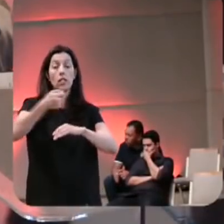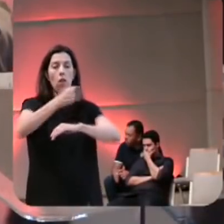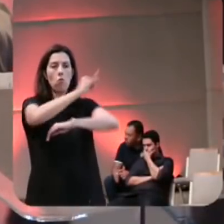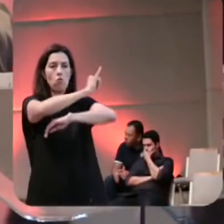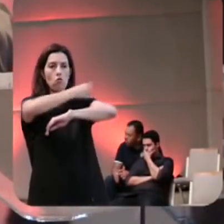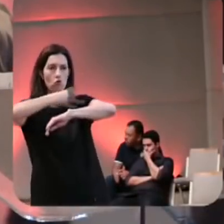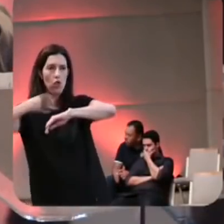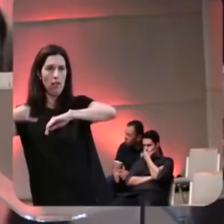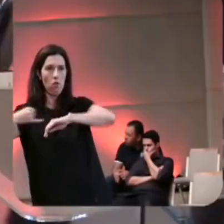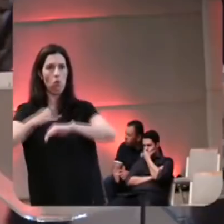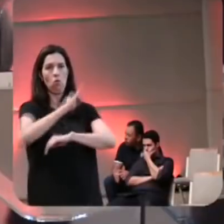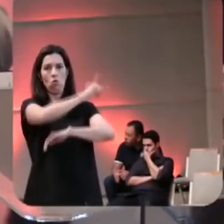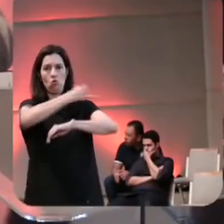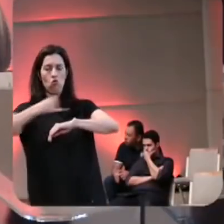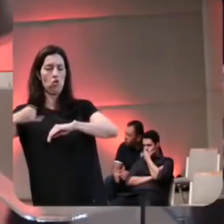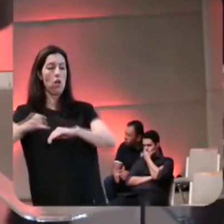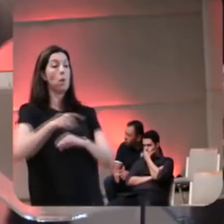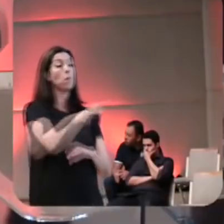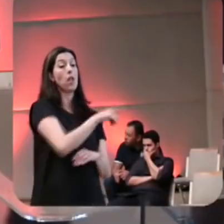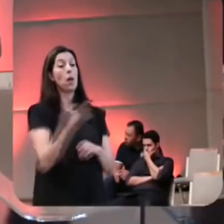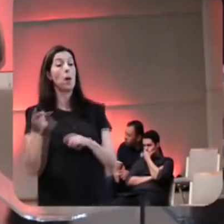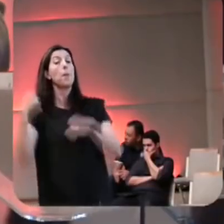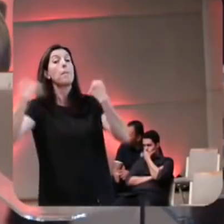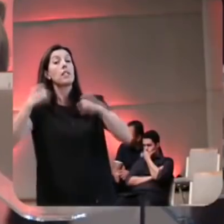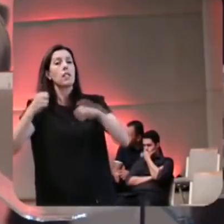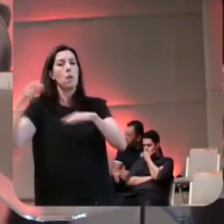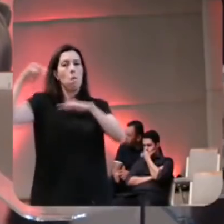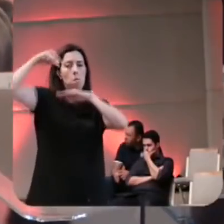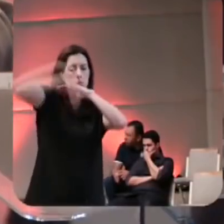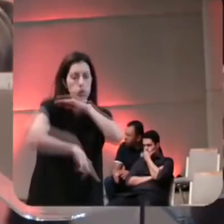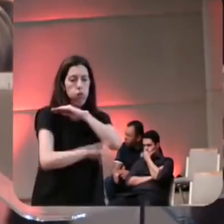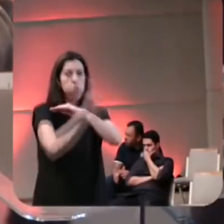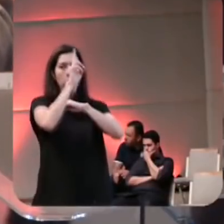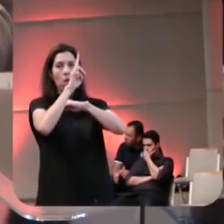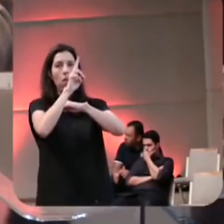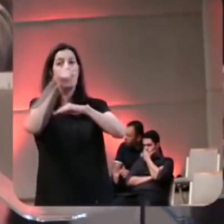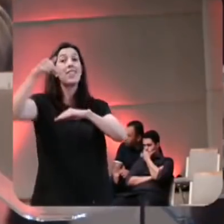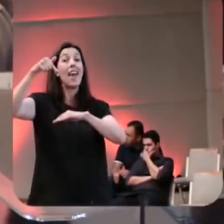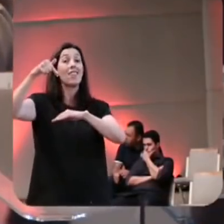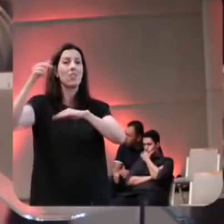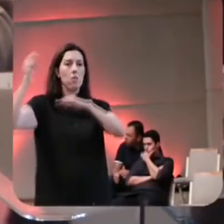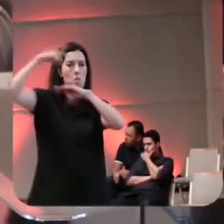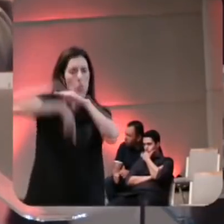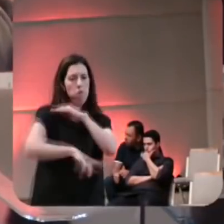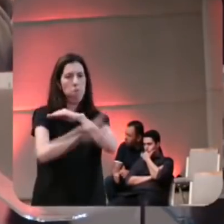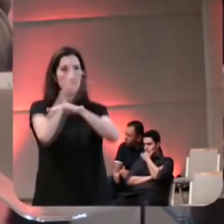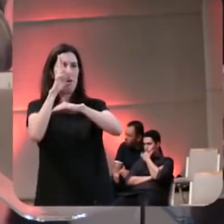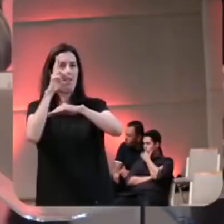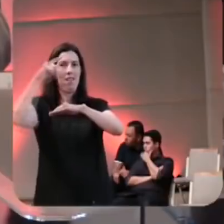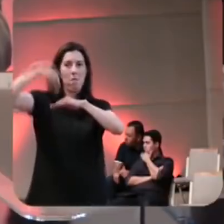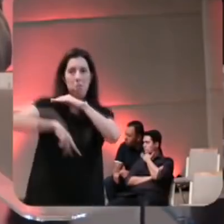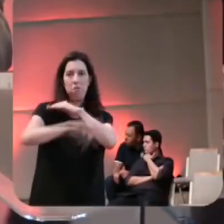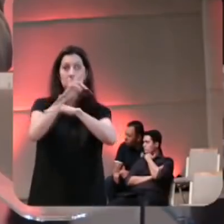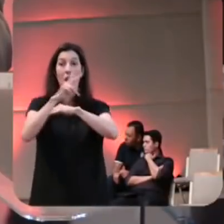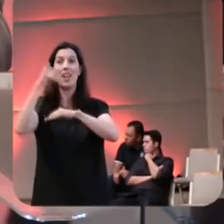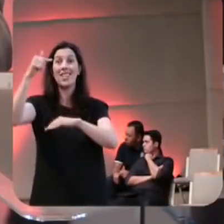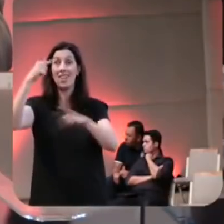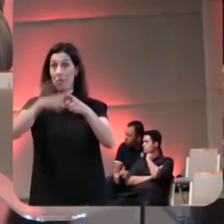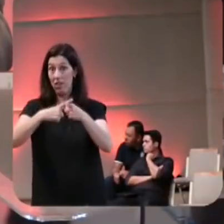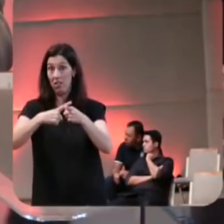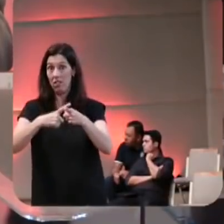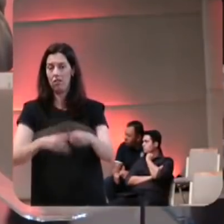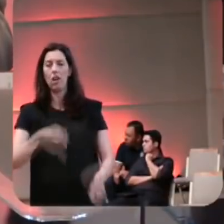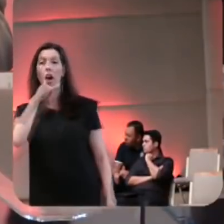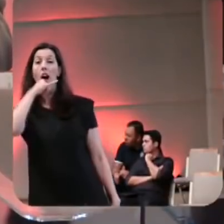aqui. Eu, se fosse para tomar banho, eu tomava em casa. Mais ou menos assim. E aí os seus filhos, os seus